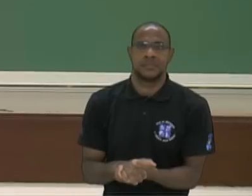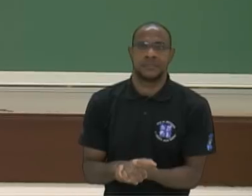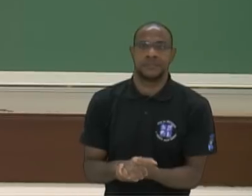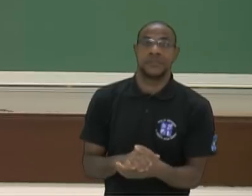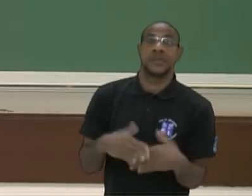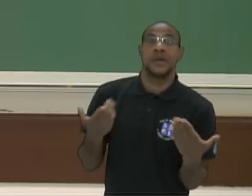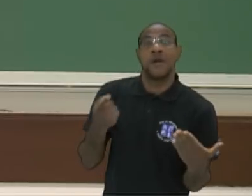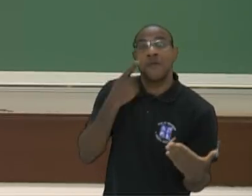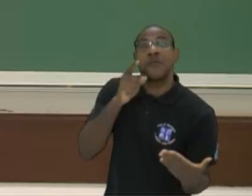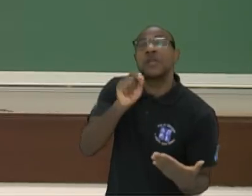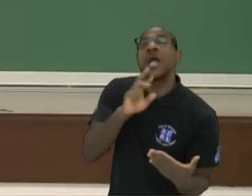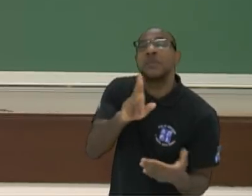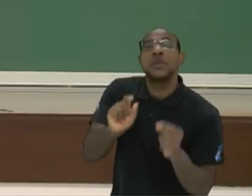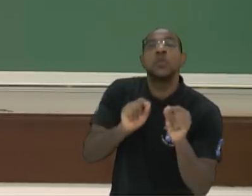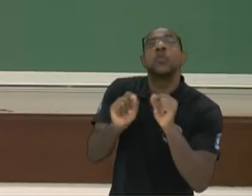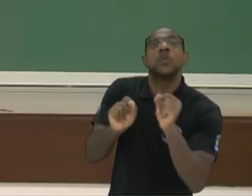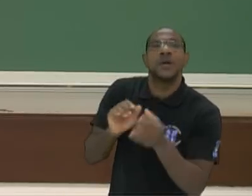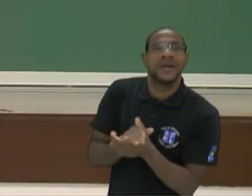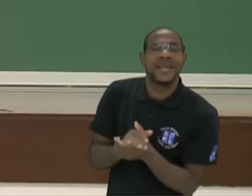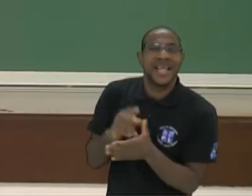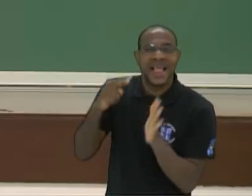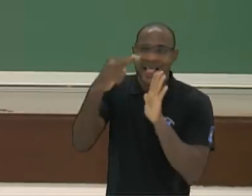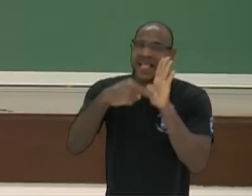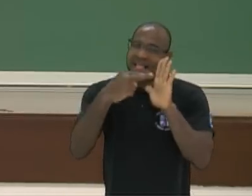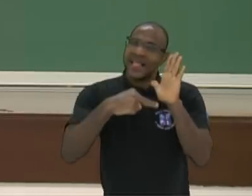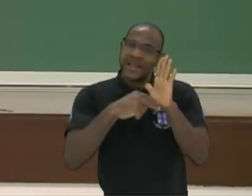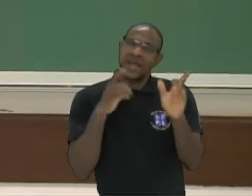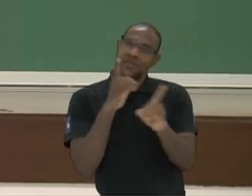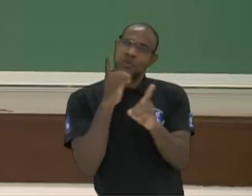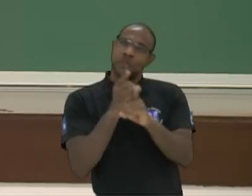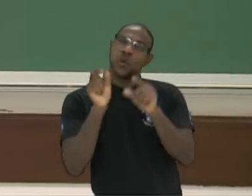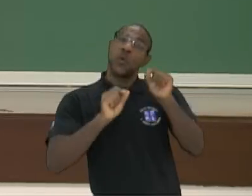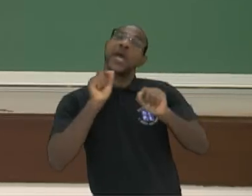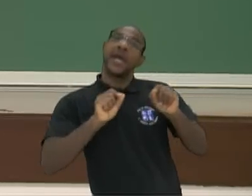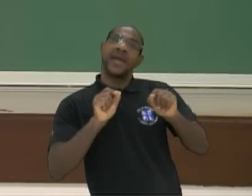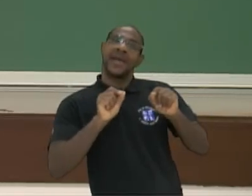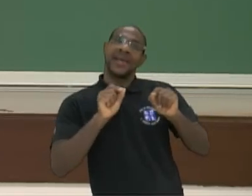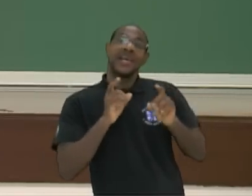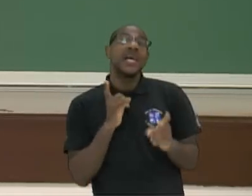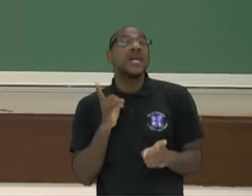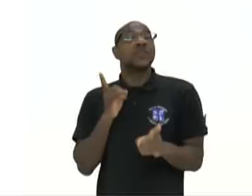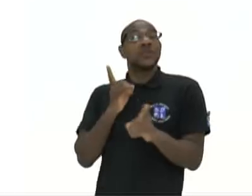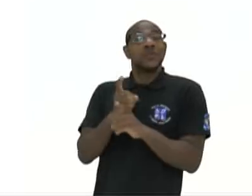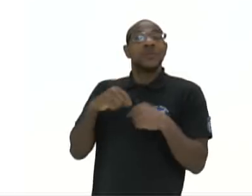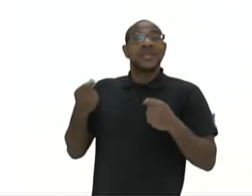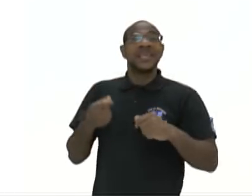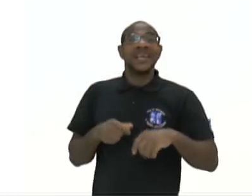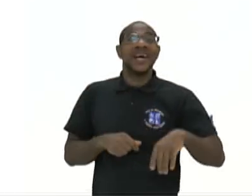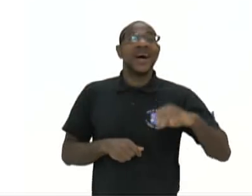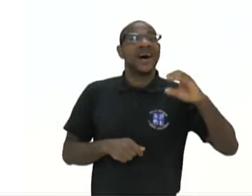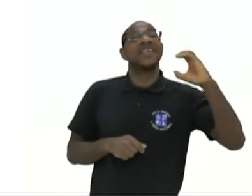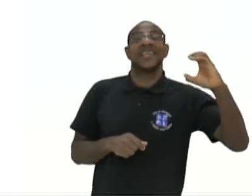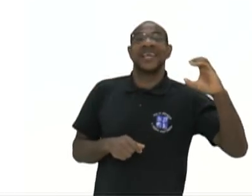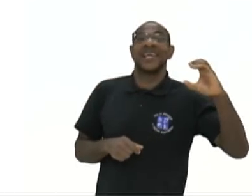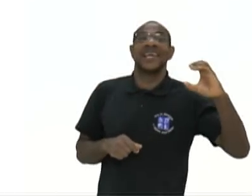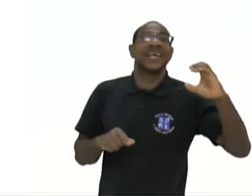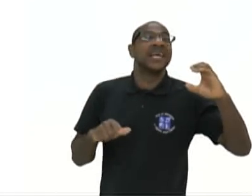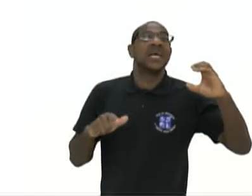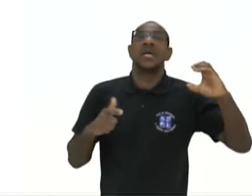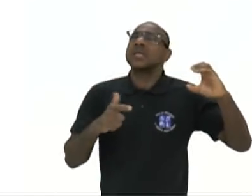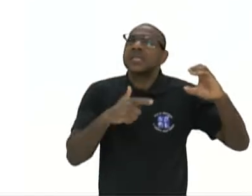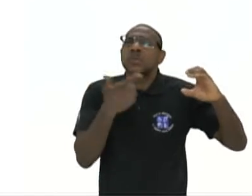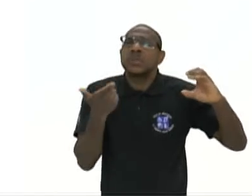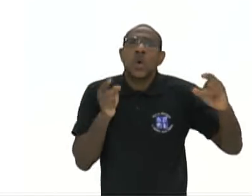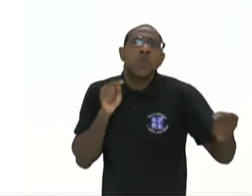Vamos ver o que você respondeu? Você leu lá e descobriu o quê? Descobriu que aqui ele não apresenta os motivos para a